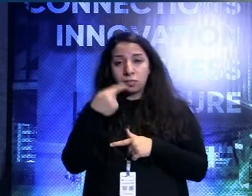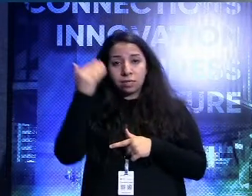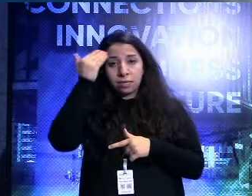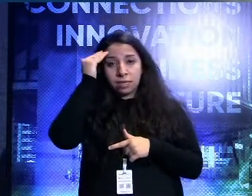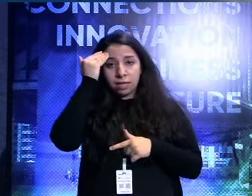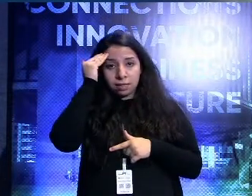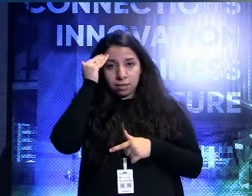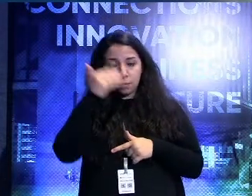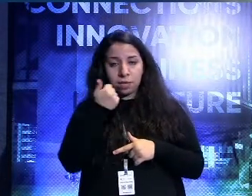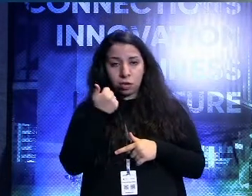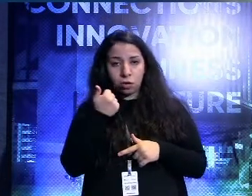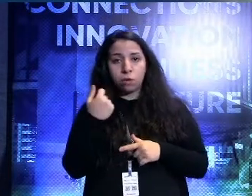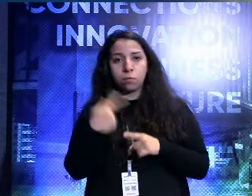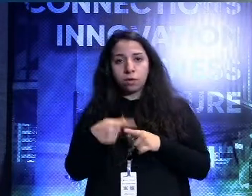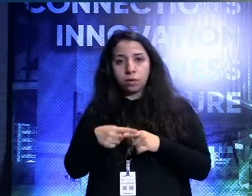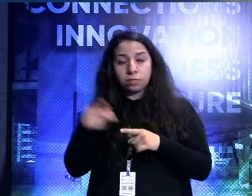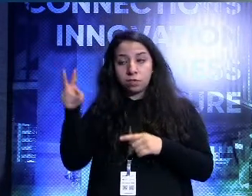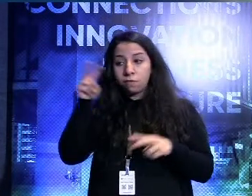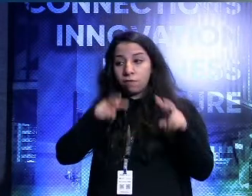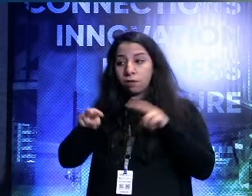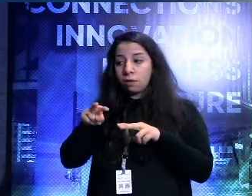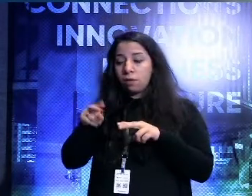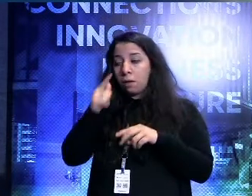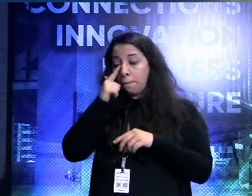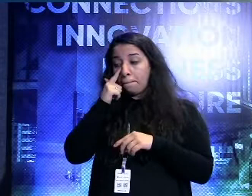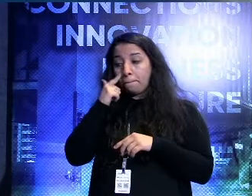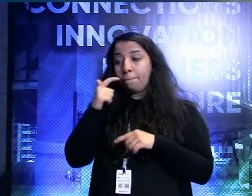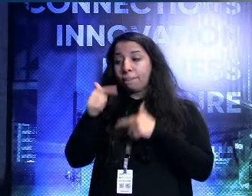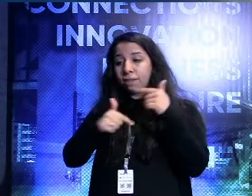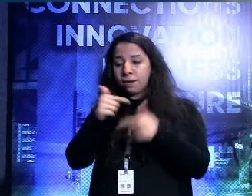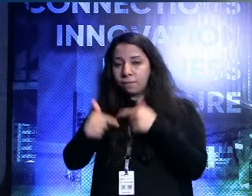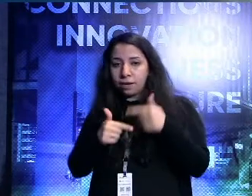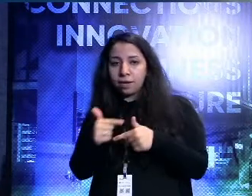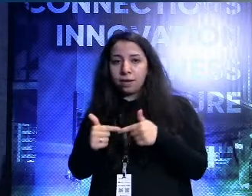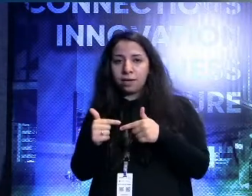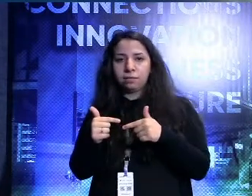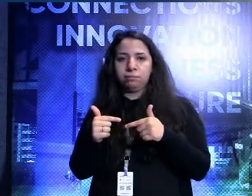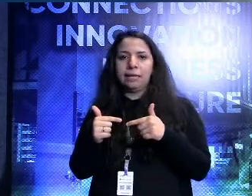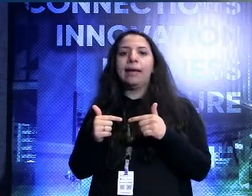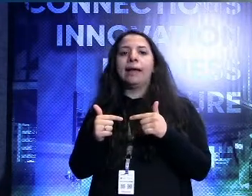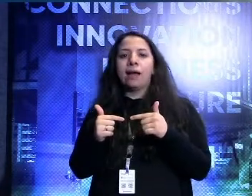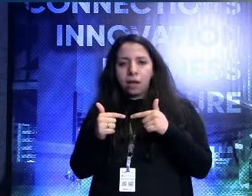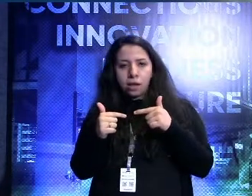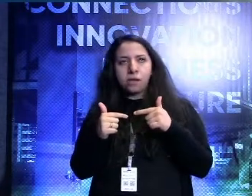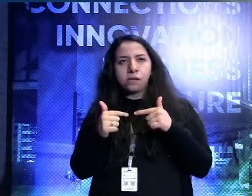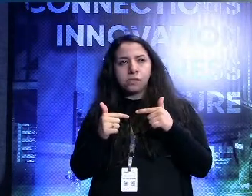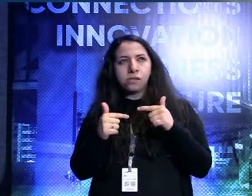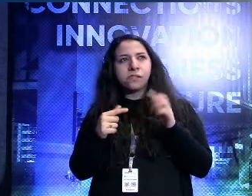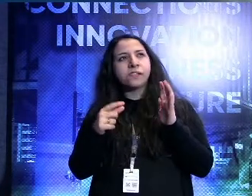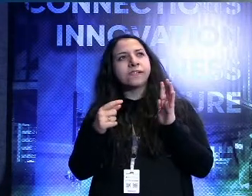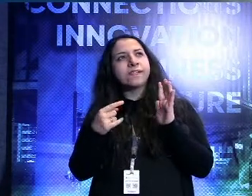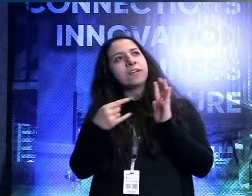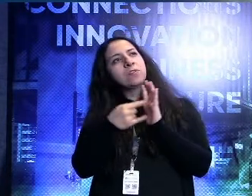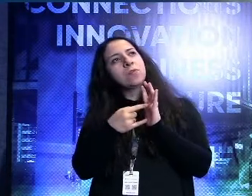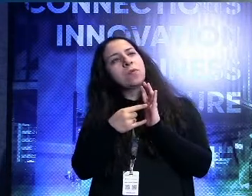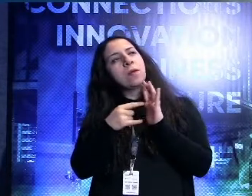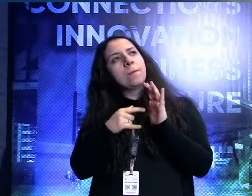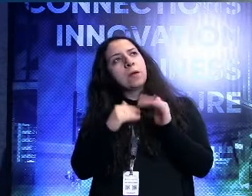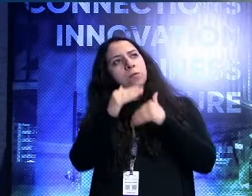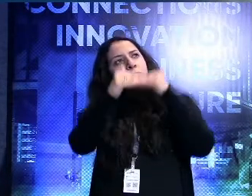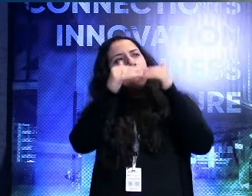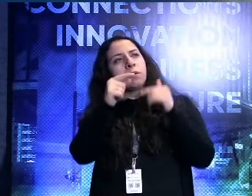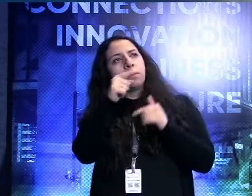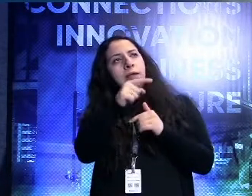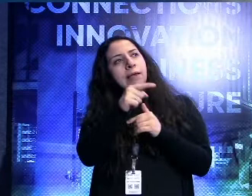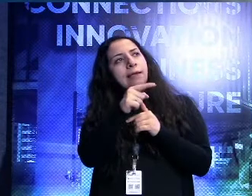que visa isso? Quando eu começo a trabalhar desenvolvendo em cima de interfaces e não em cima de